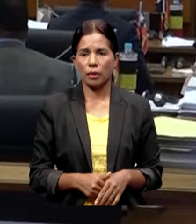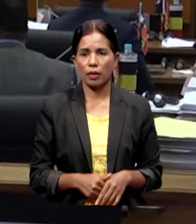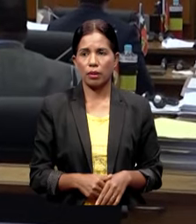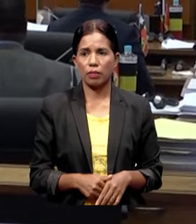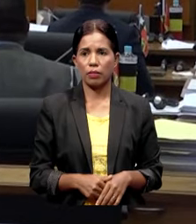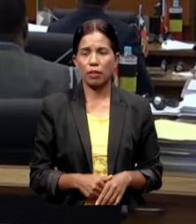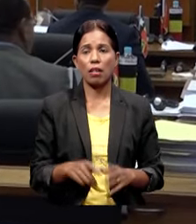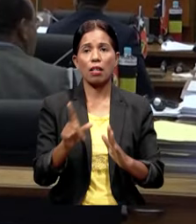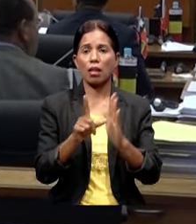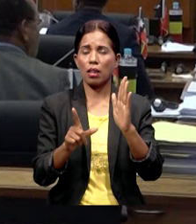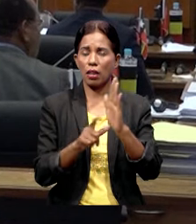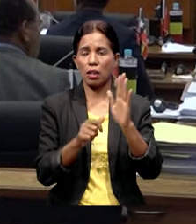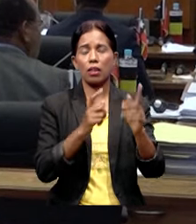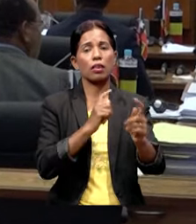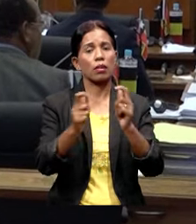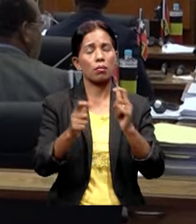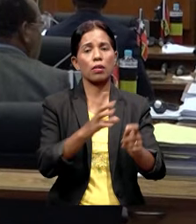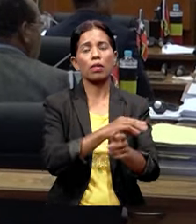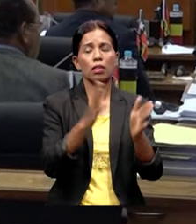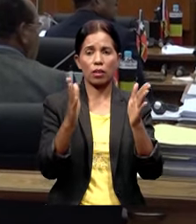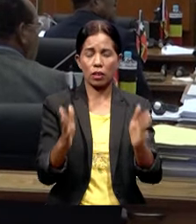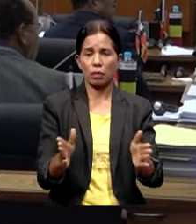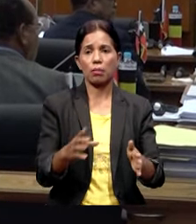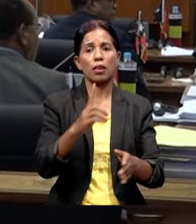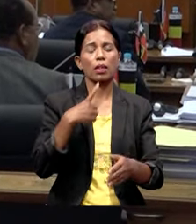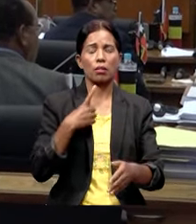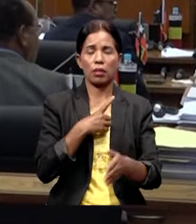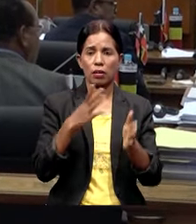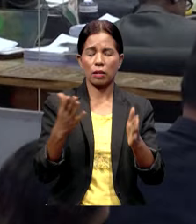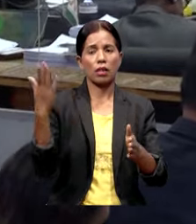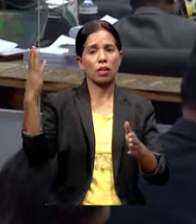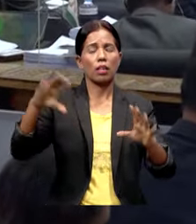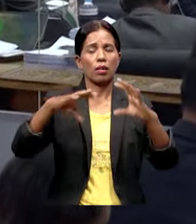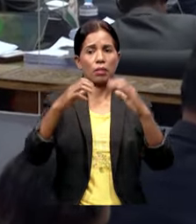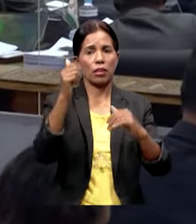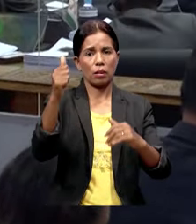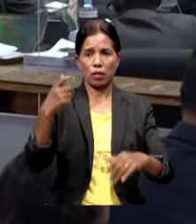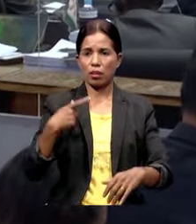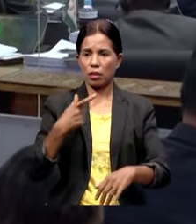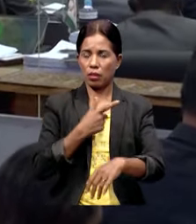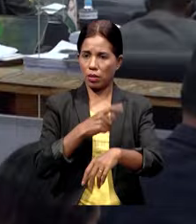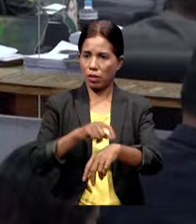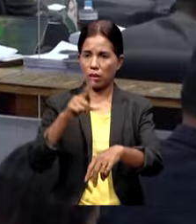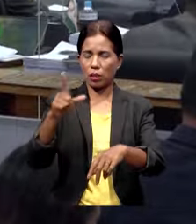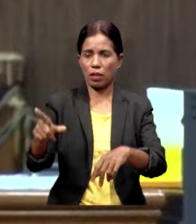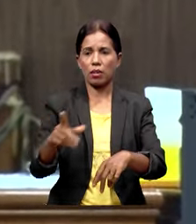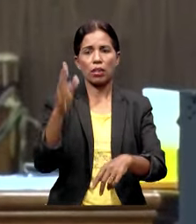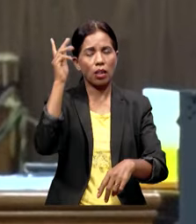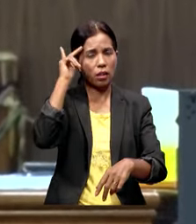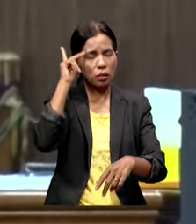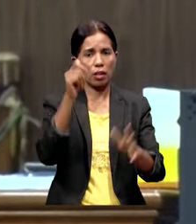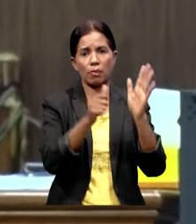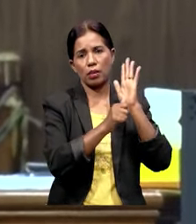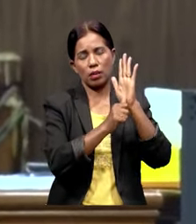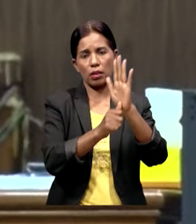Lei subsídio transporte para o deputado Cira e o Parlamento Nacional lei e a comissão a Parlamento Nacional, onde analisa no apresenta